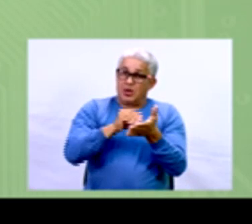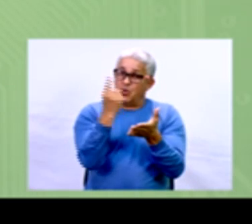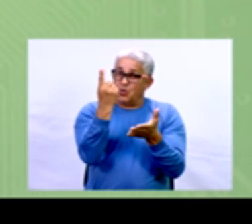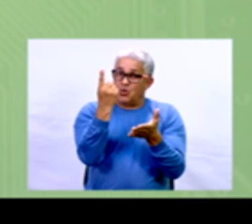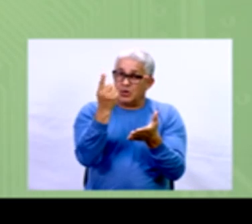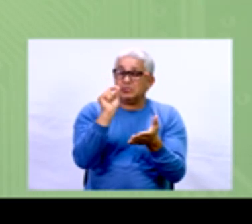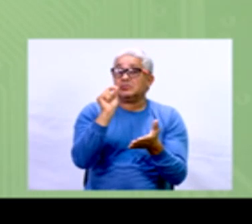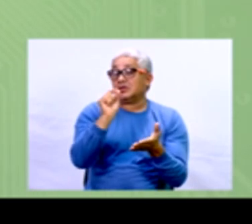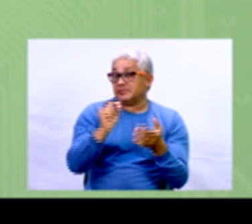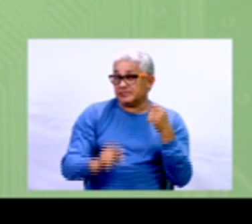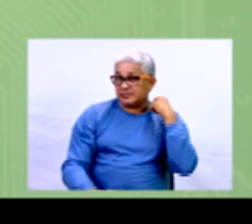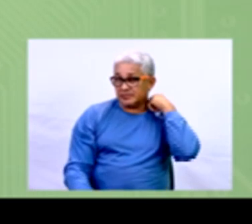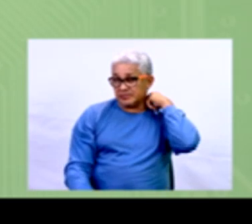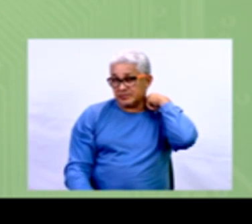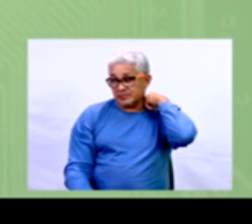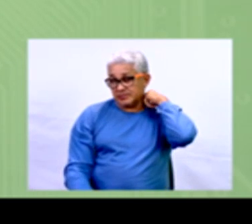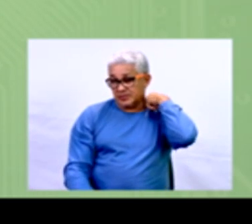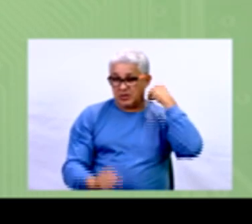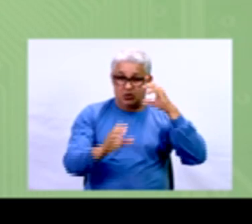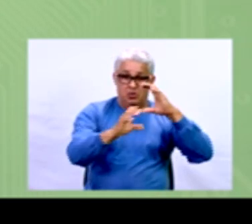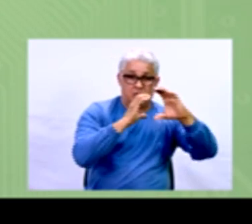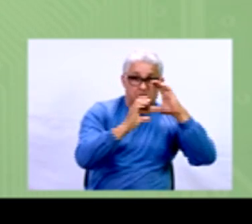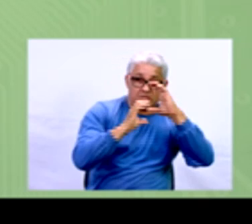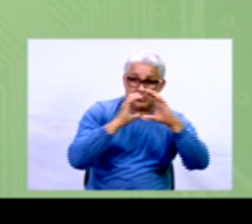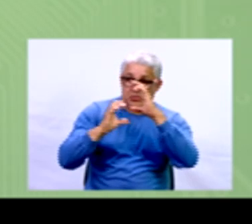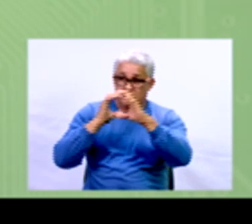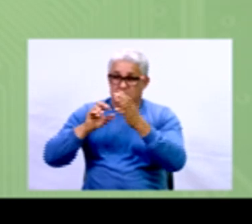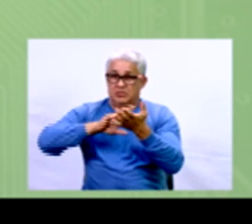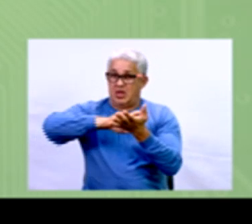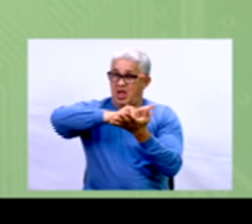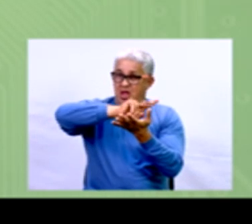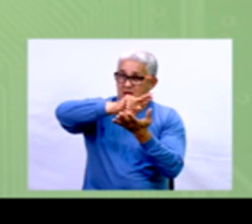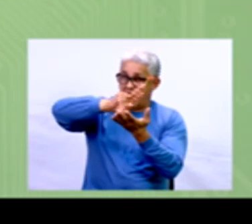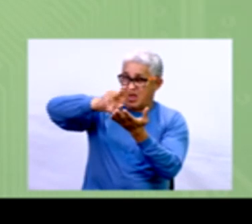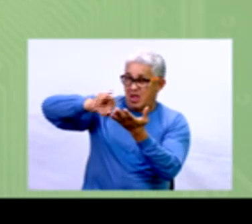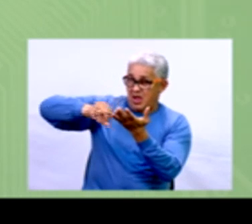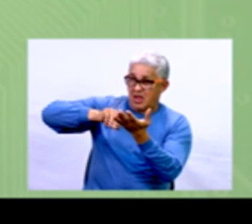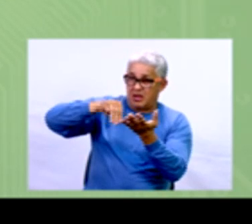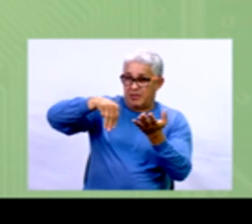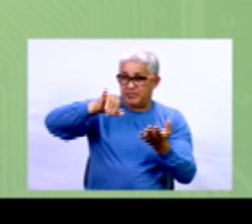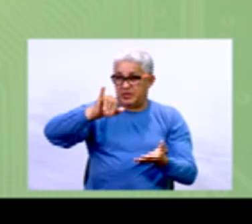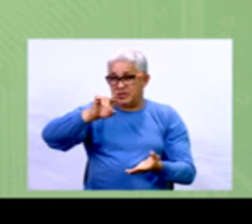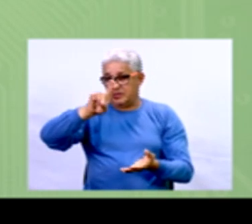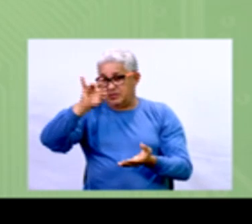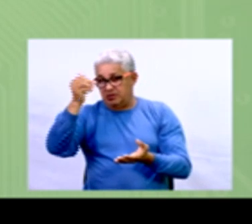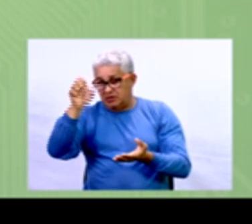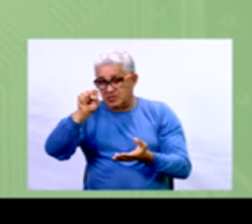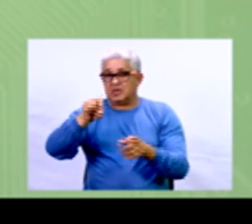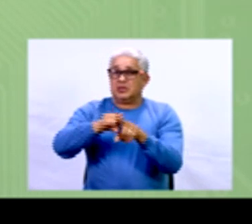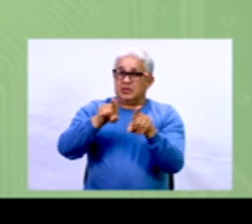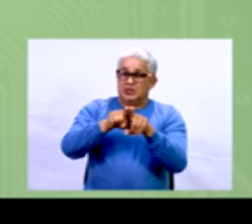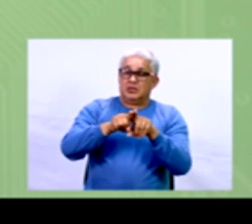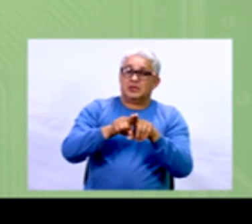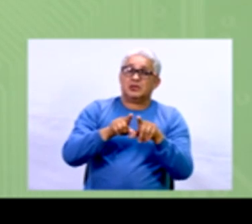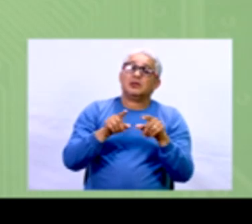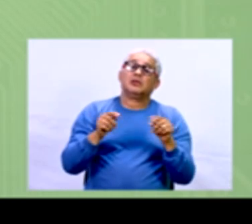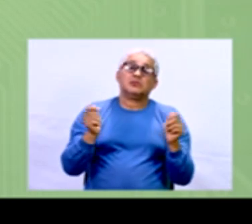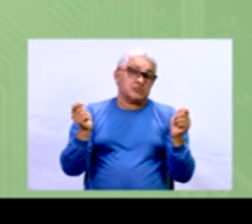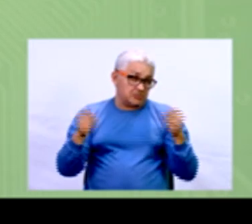Ele fala o seguinte, que é a comunicação através de várias mídias, né, vários meios, só que ela também